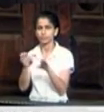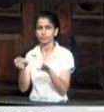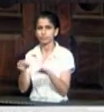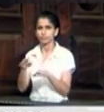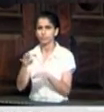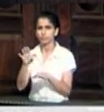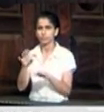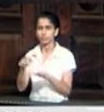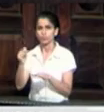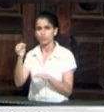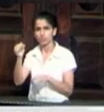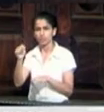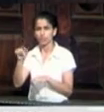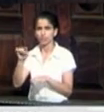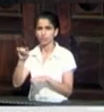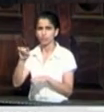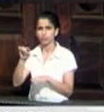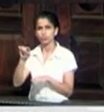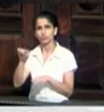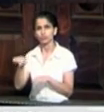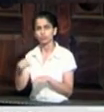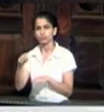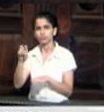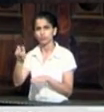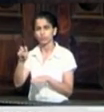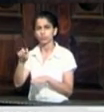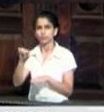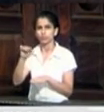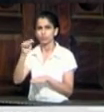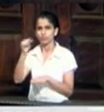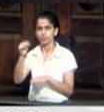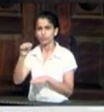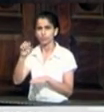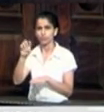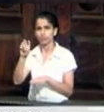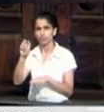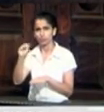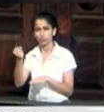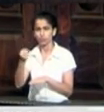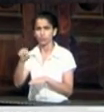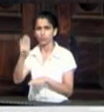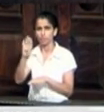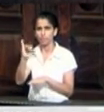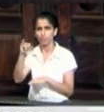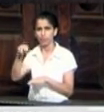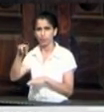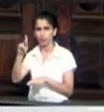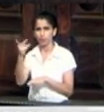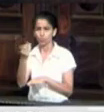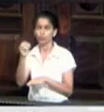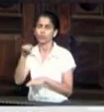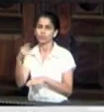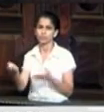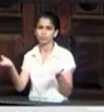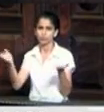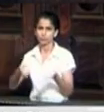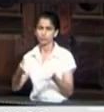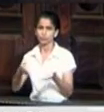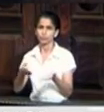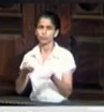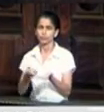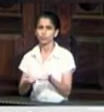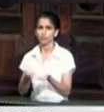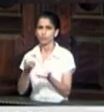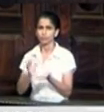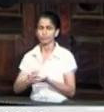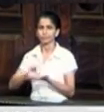e 7,8 bilhões de reais. 75, 78 bilhões de reais. Hoje, a